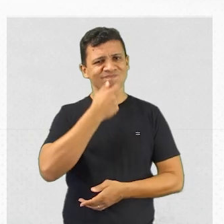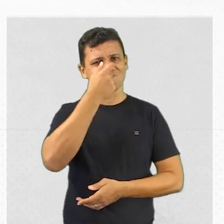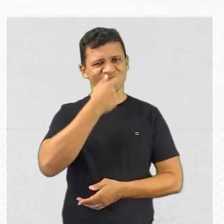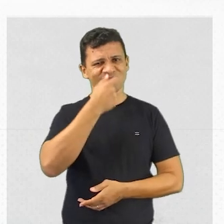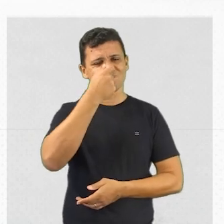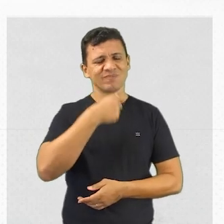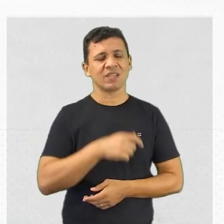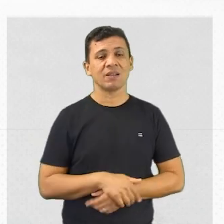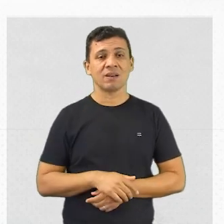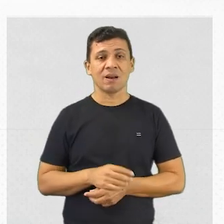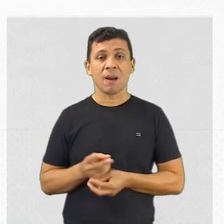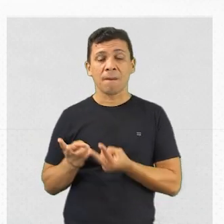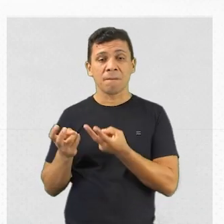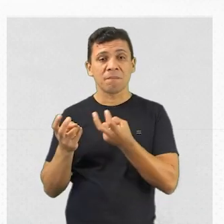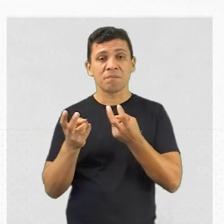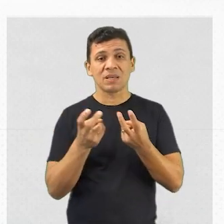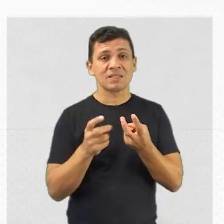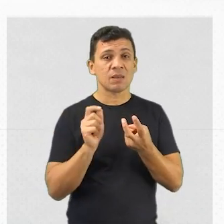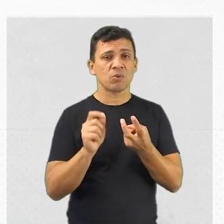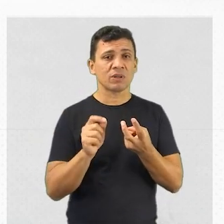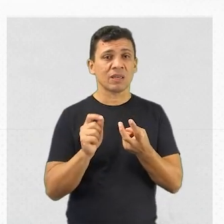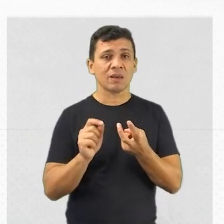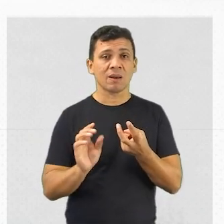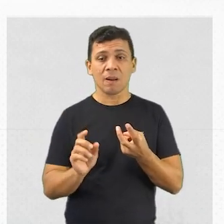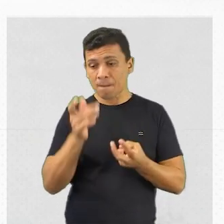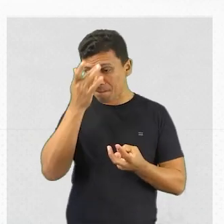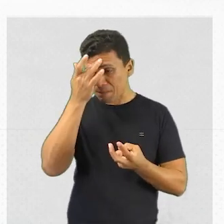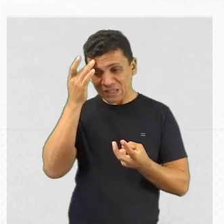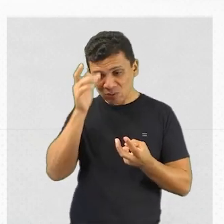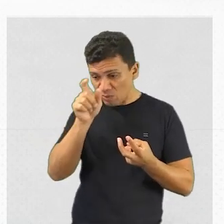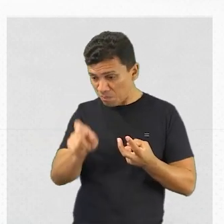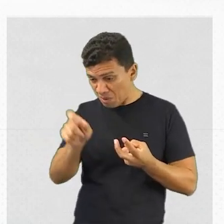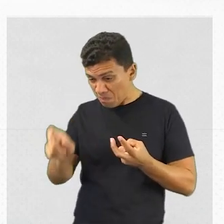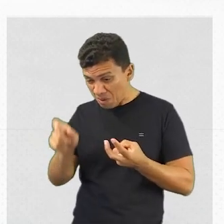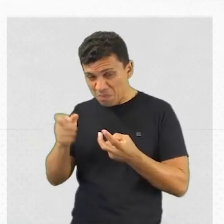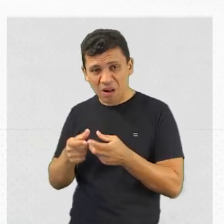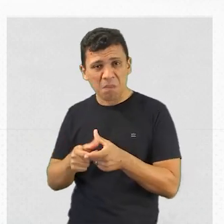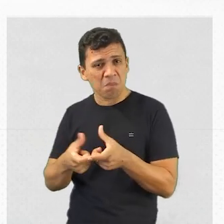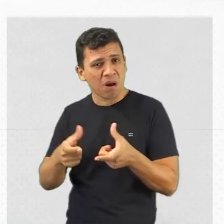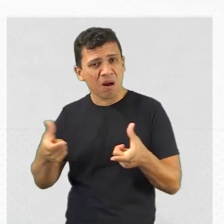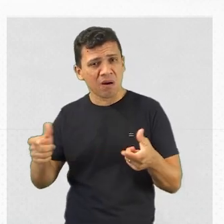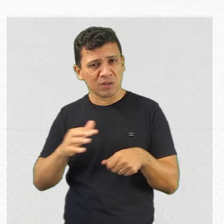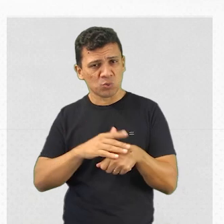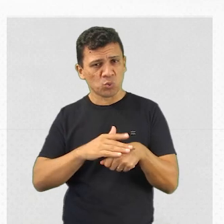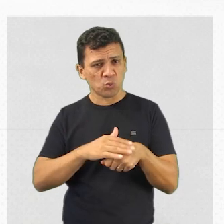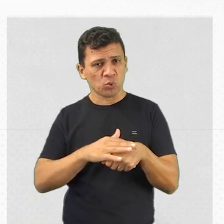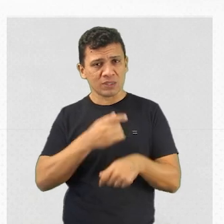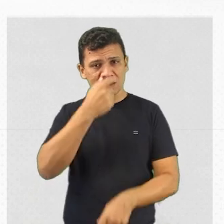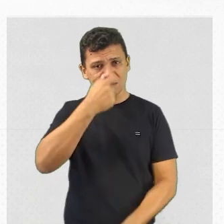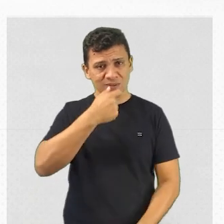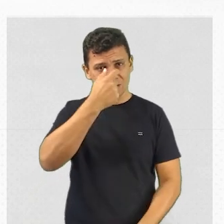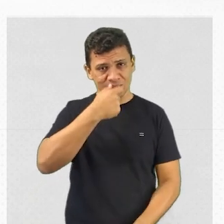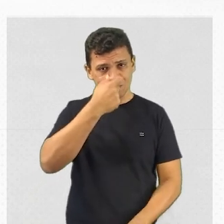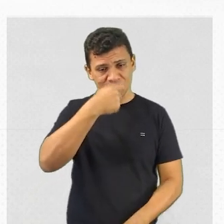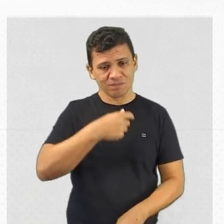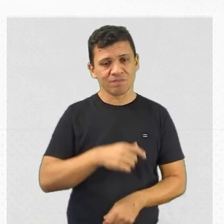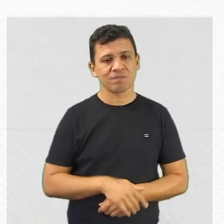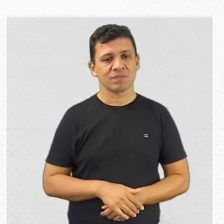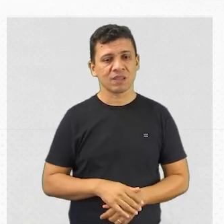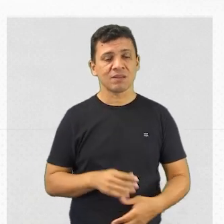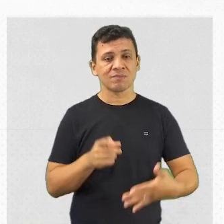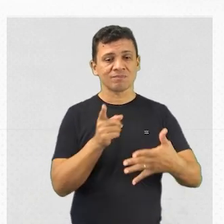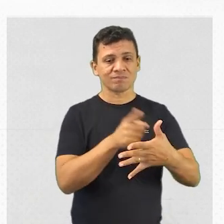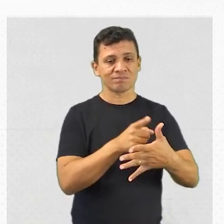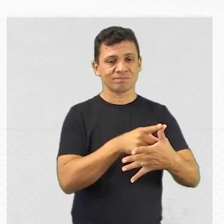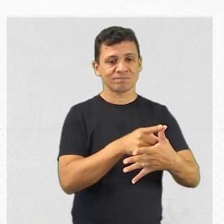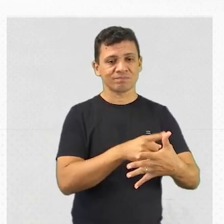a gente começa a observar o aumento de pessoas infectadas pelo vírus da gripe, pela influenza, tá? A gente vai falar sobre